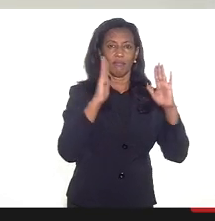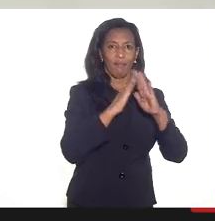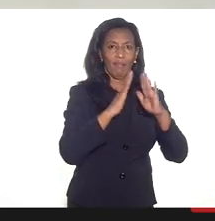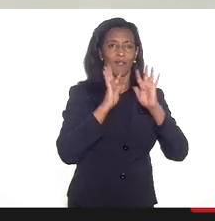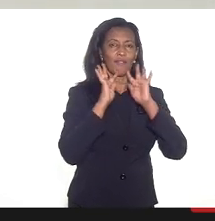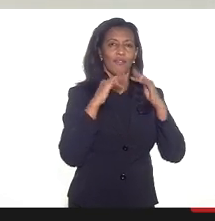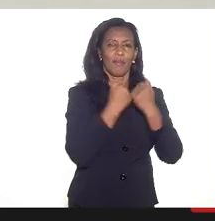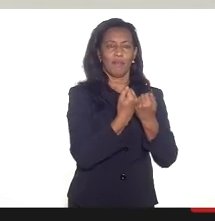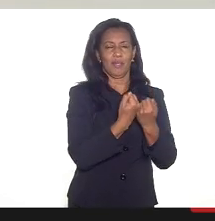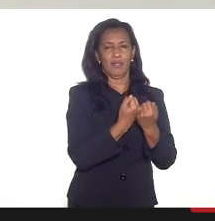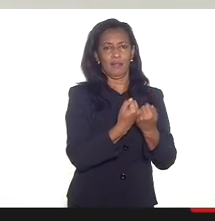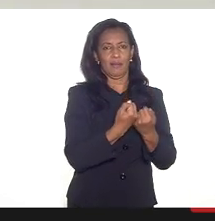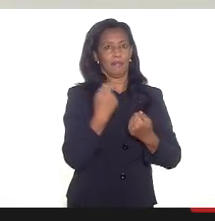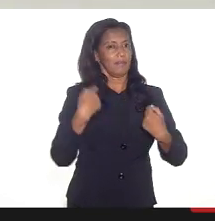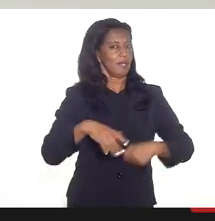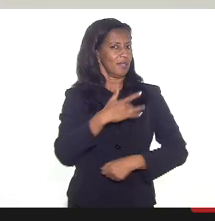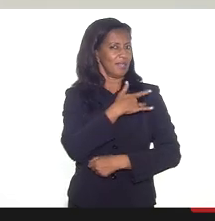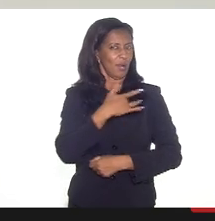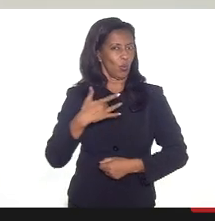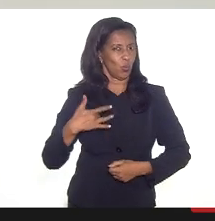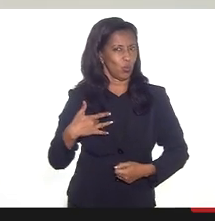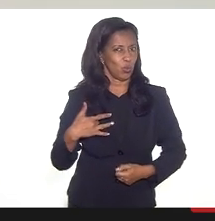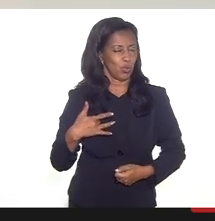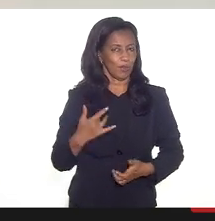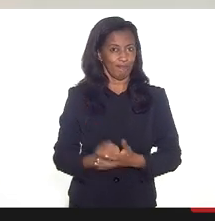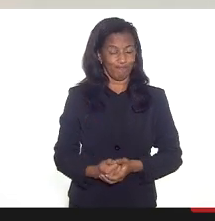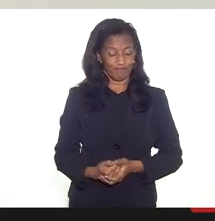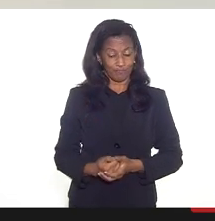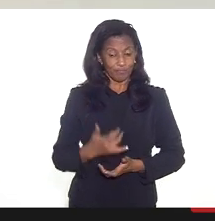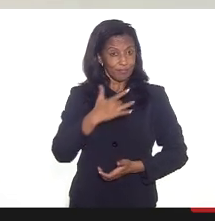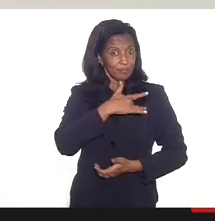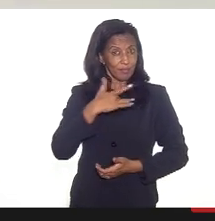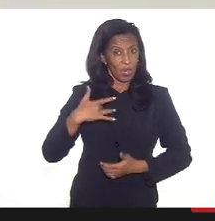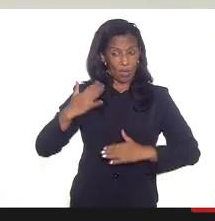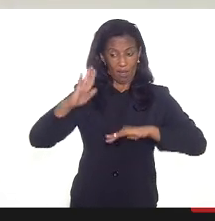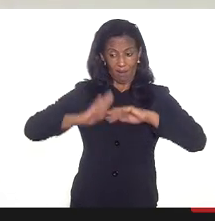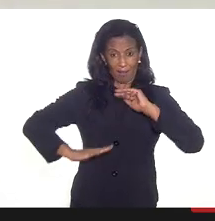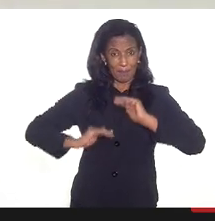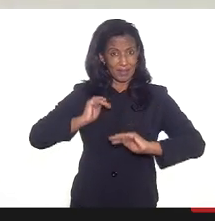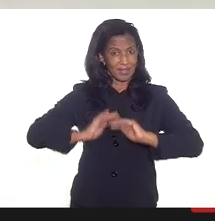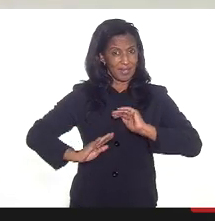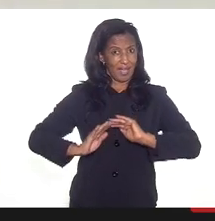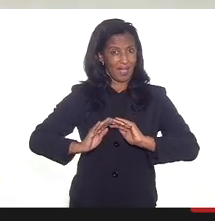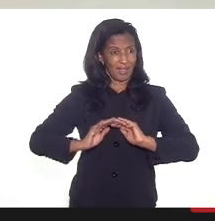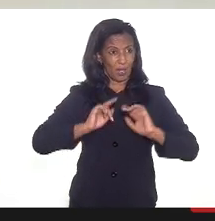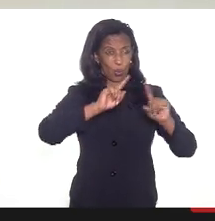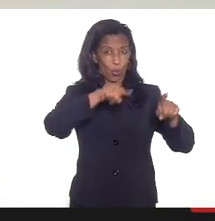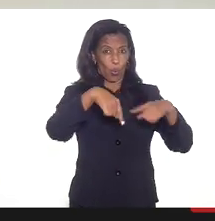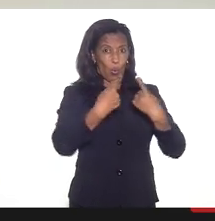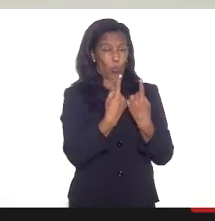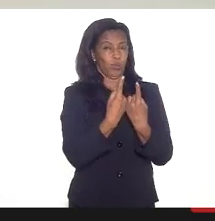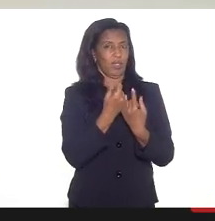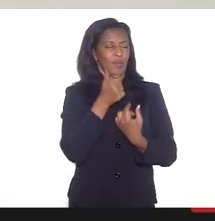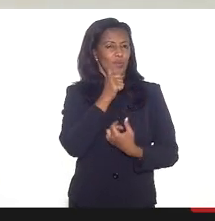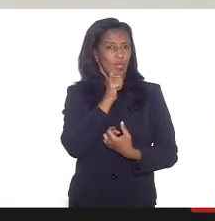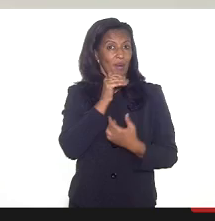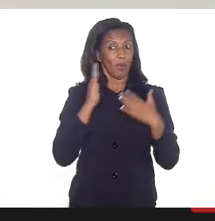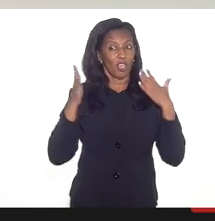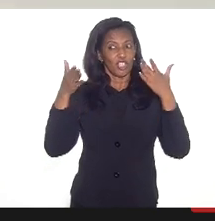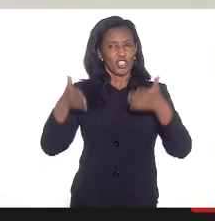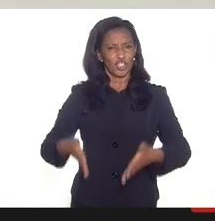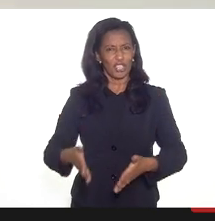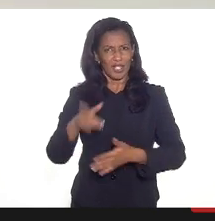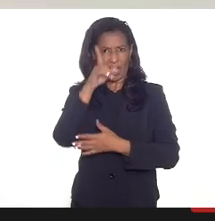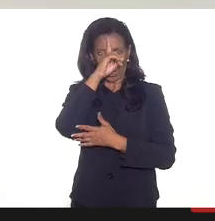Nós precisamos de saúde, mas saúde capacitada em violência contra a mulher, para quando ela chegar no hospital, ela ter